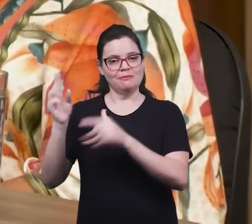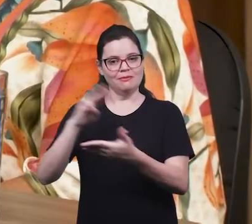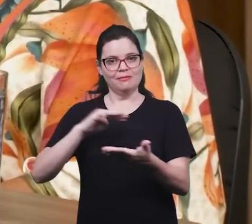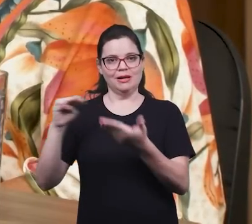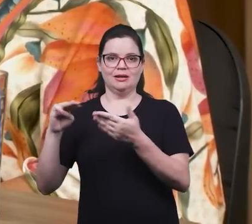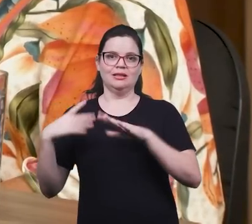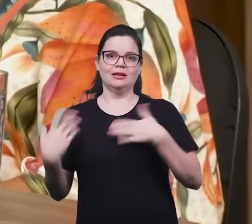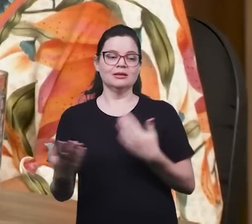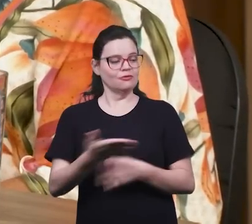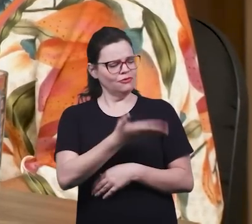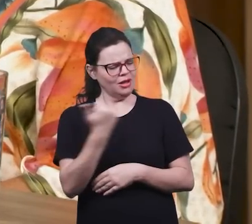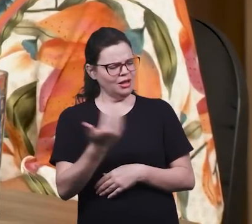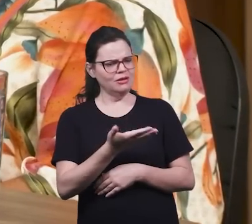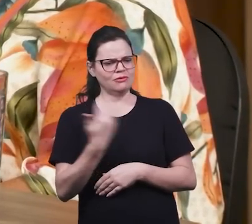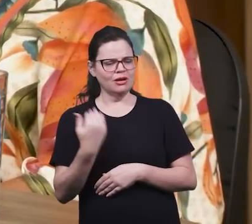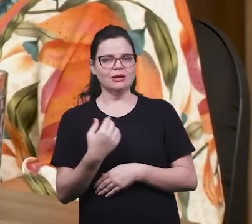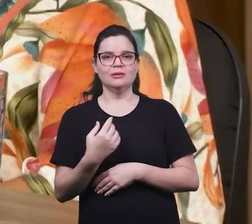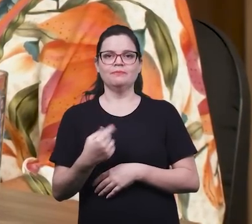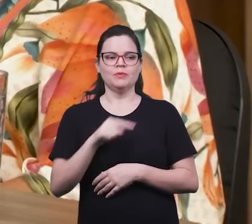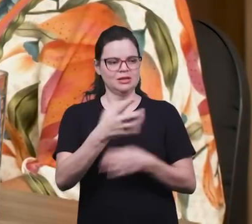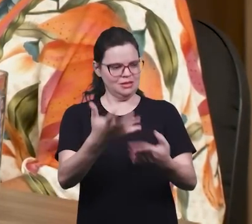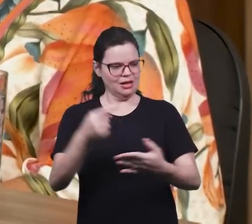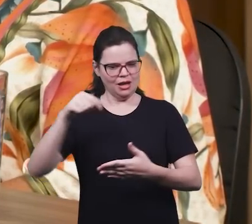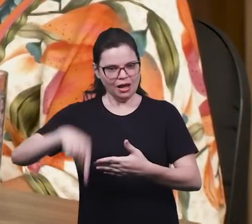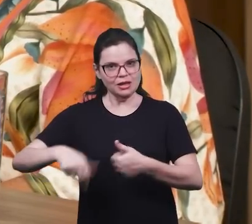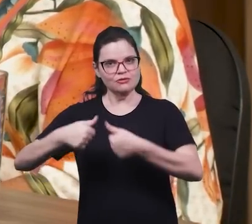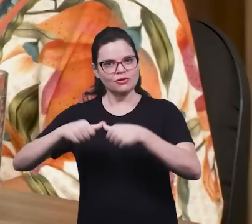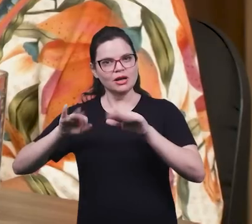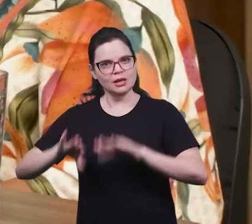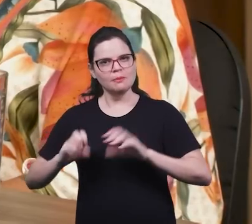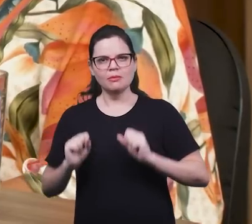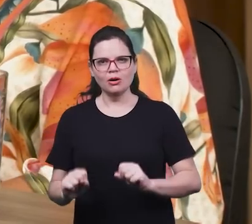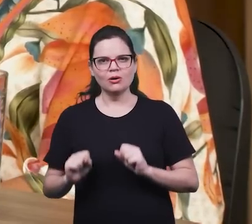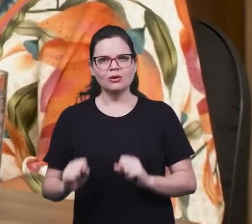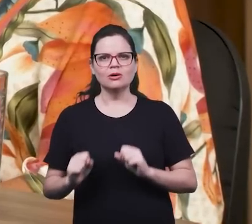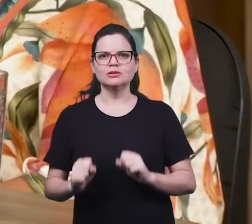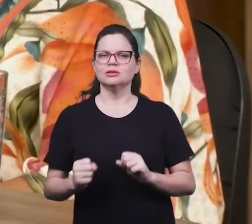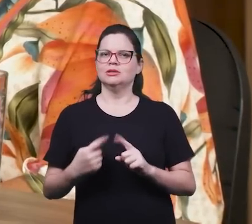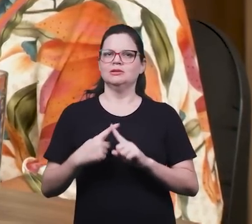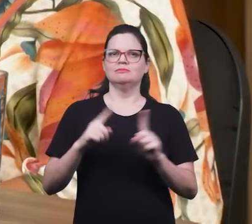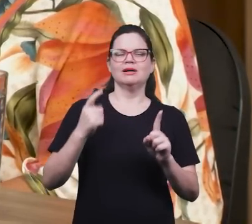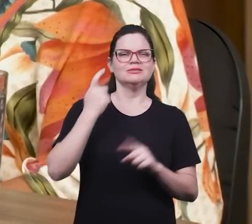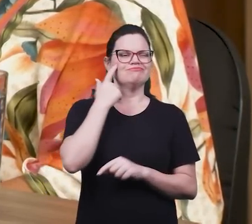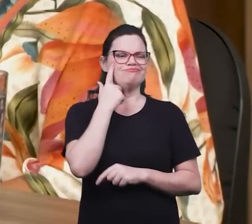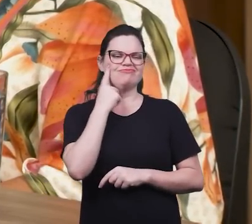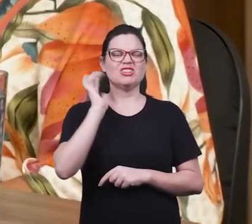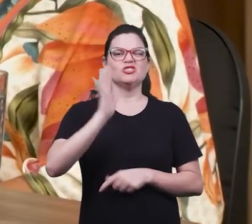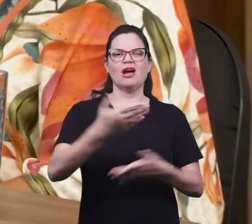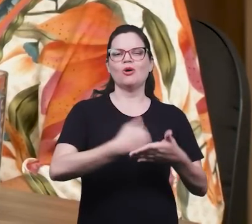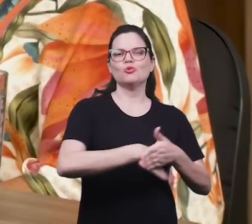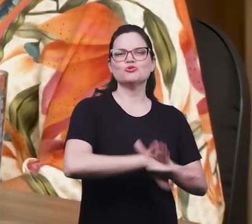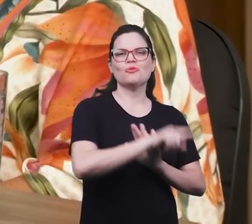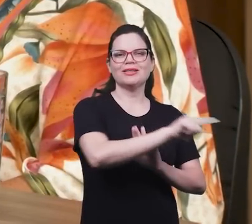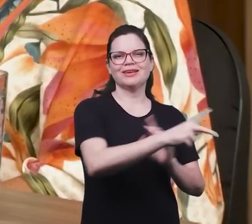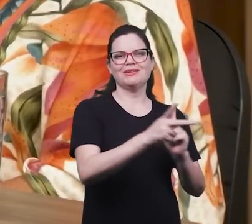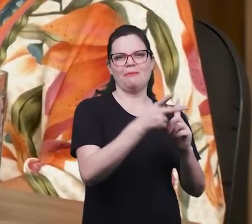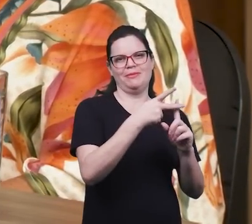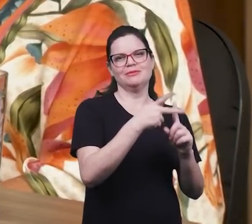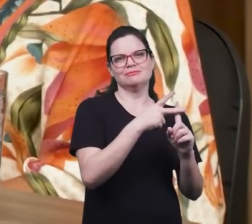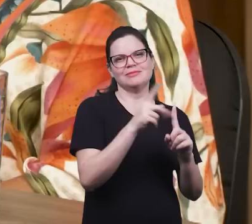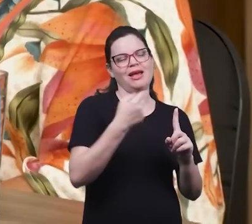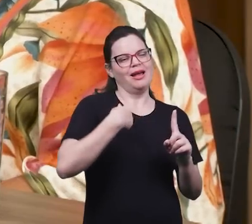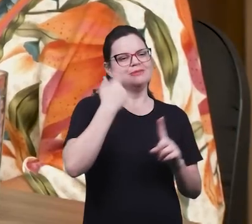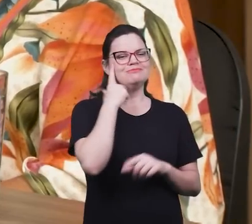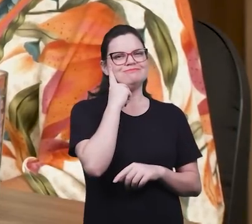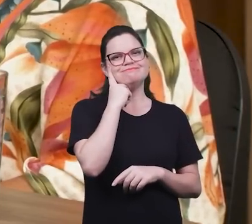Presbiteriana, Então eles até ofereceram: se vocês quiserem fazer o casamento de vocês aqui, achei até bem assim, mas como eu estava acostumado na tradicional, eu queria aquele casamento